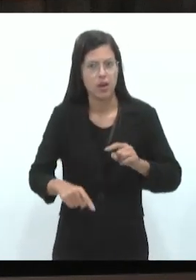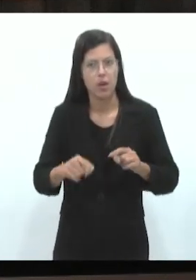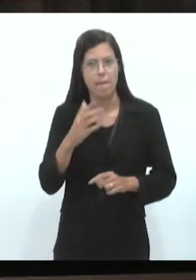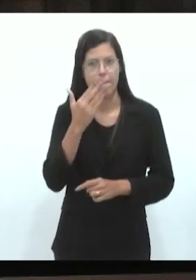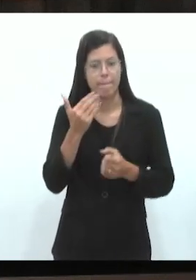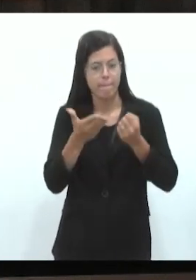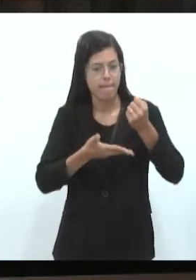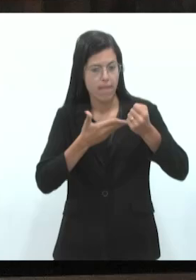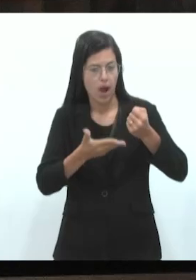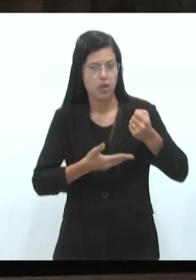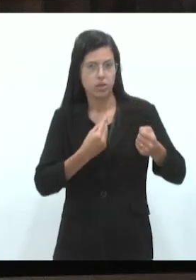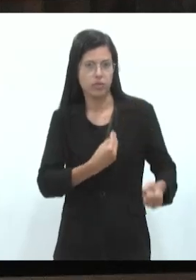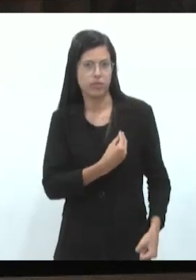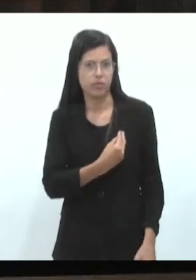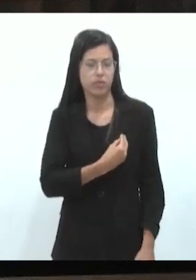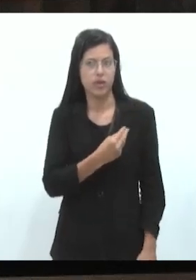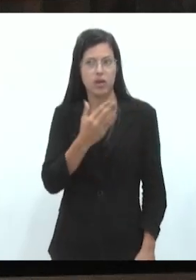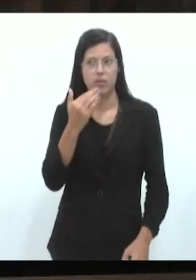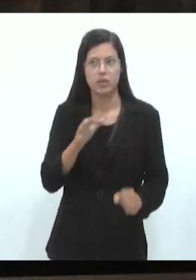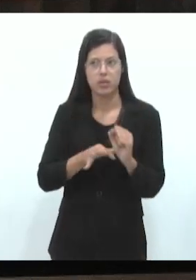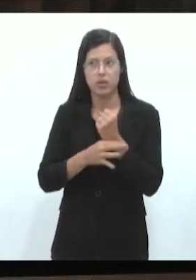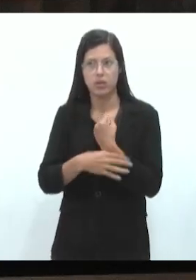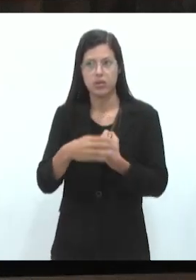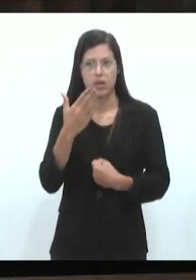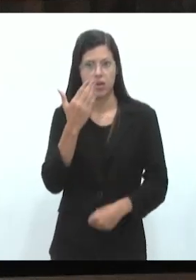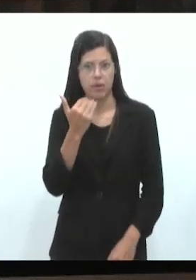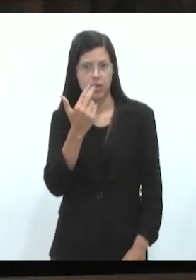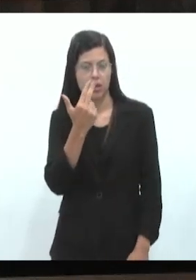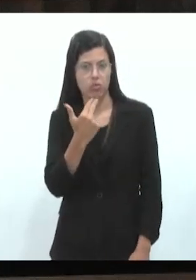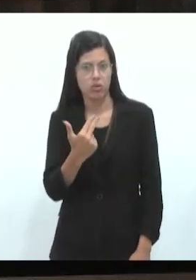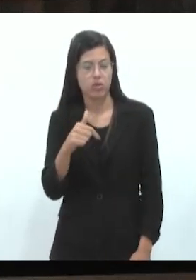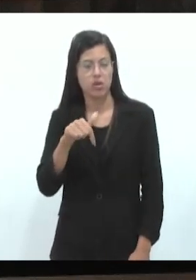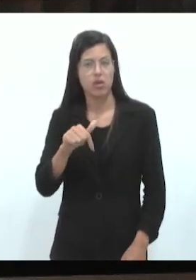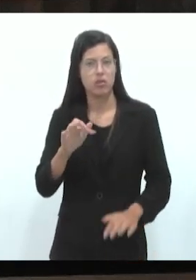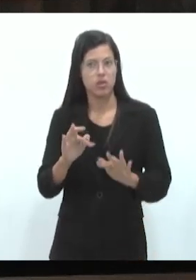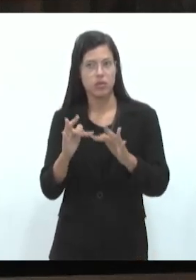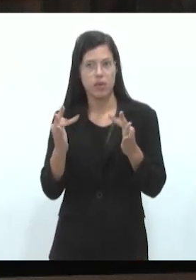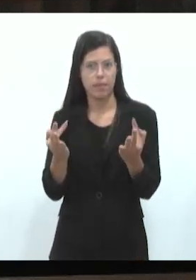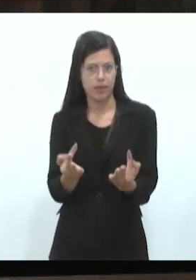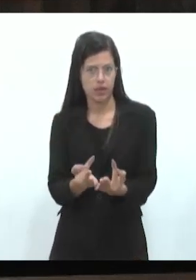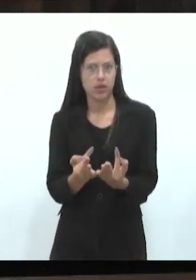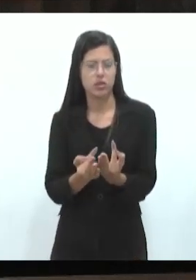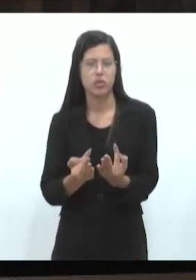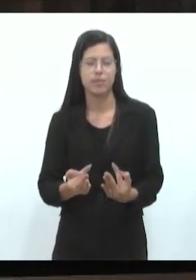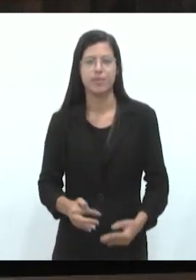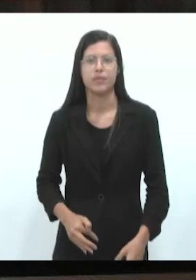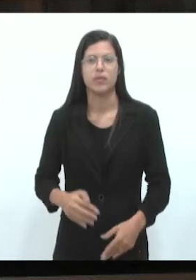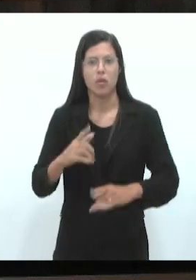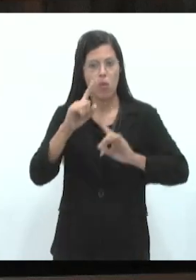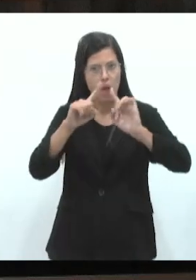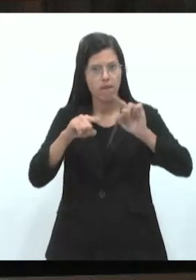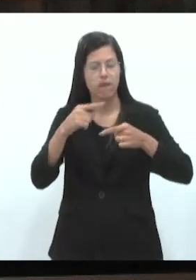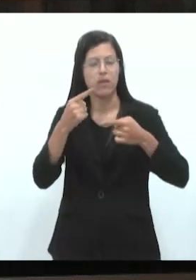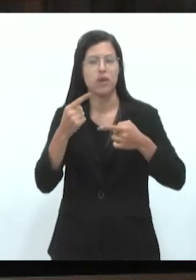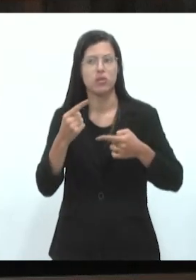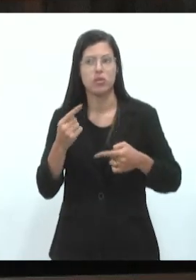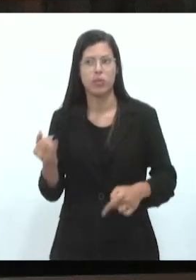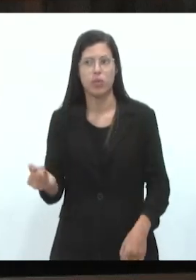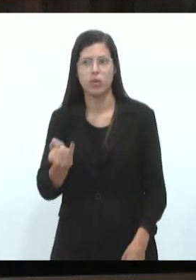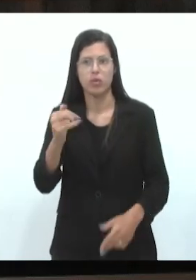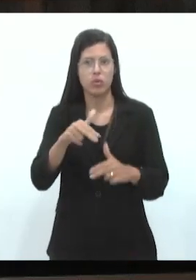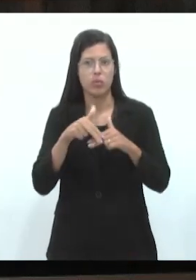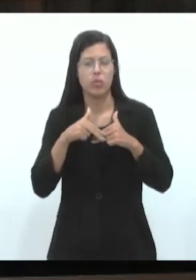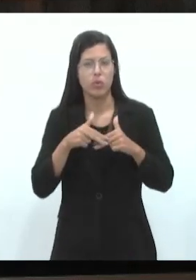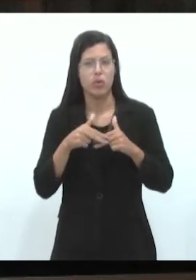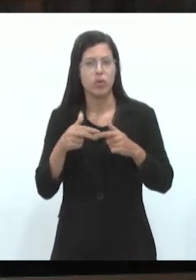para a sobrevivência, alimentação, segurança alimentar e nutricional das nossas famílias fluminenses, é um avanço muito grande, e por isso a bancada do